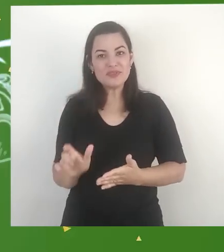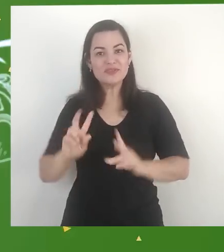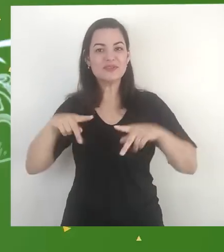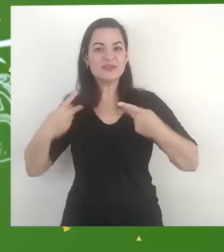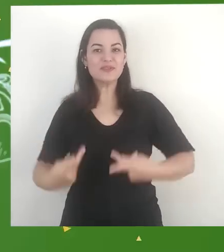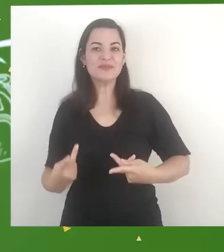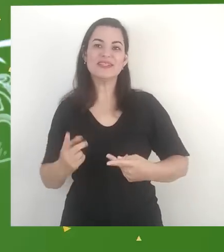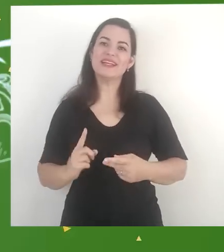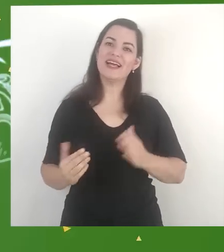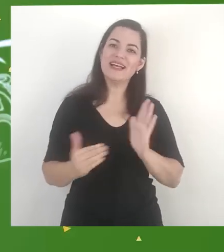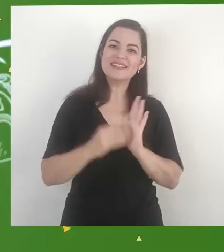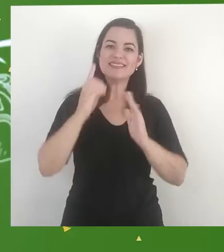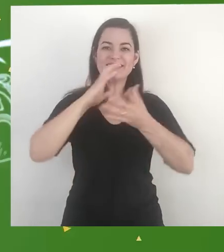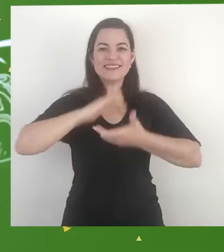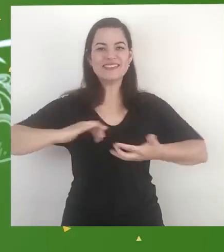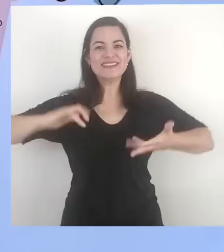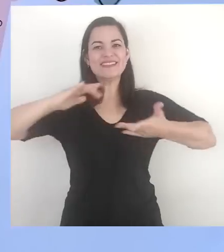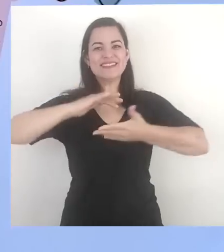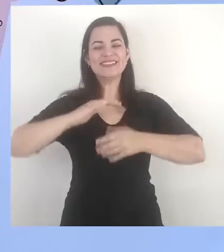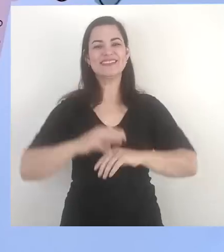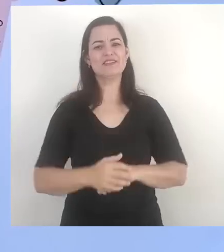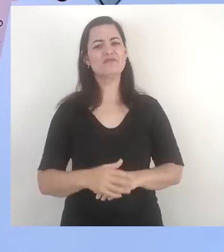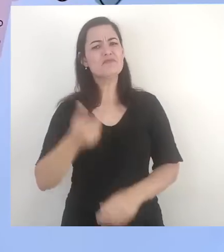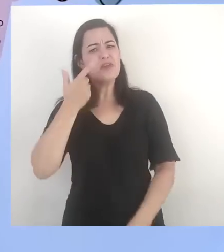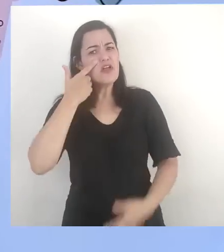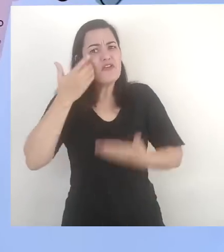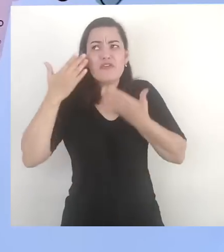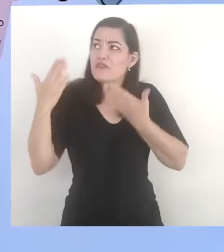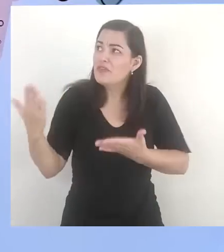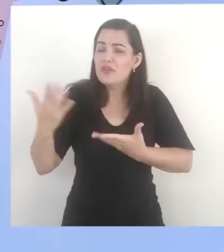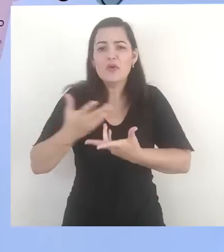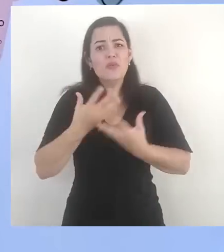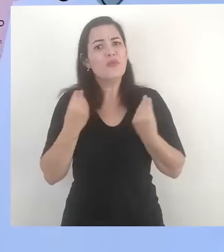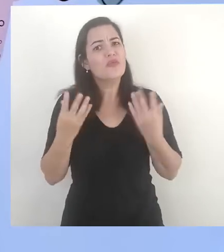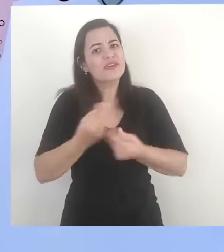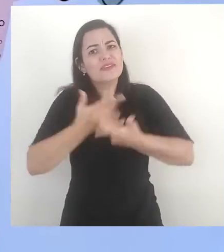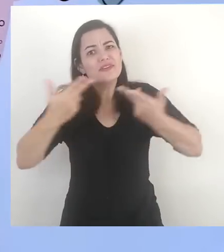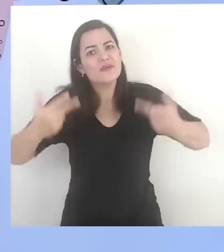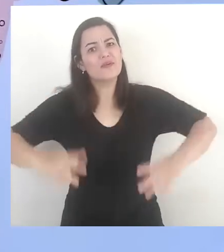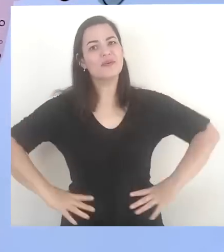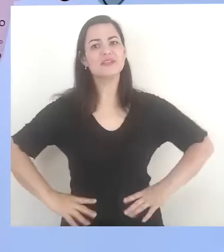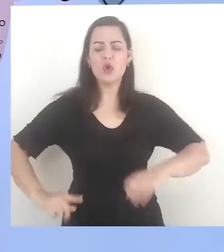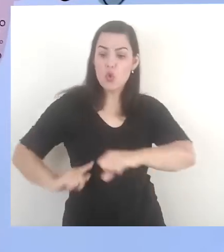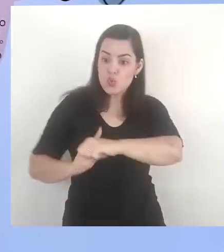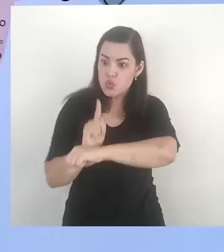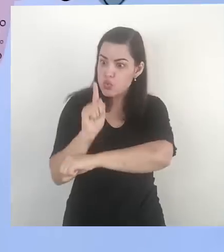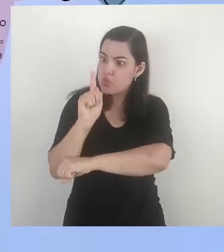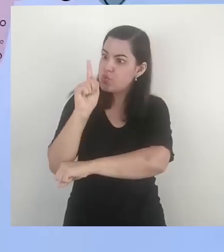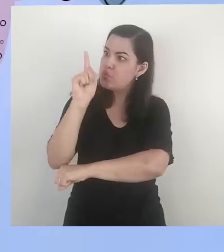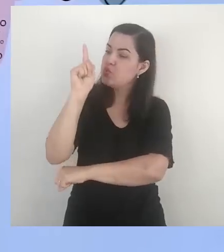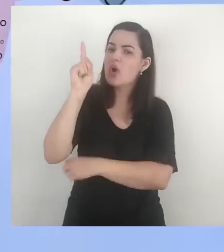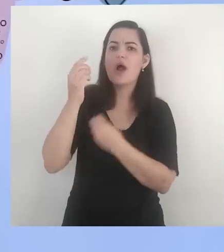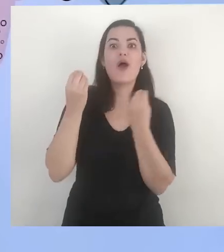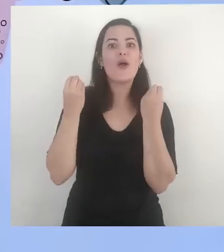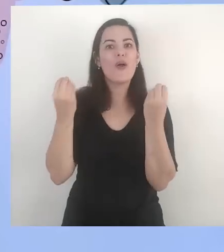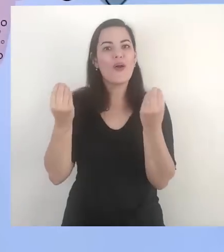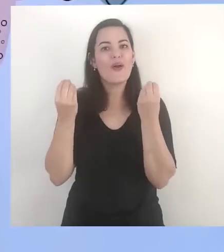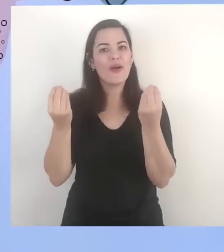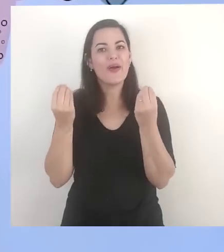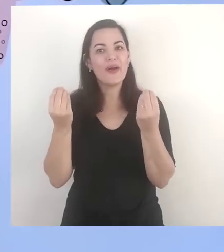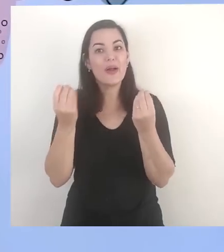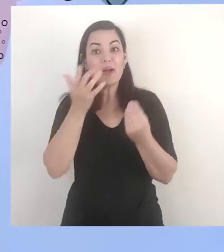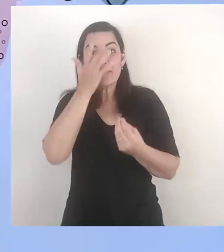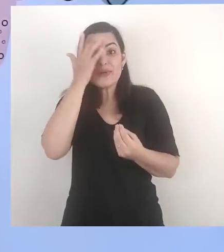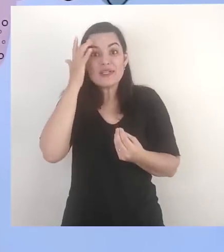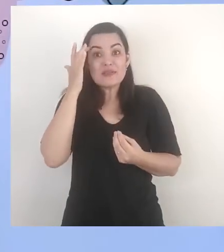espera um pouquinho que a Pro já volta. Viu só quanta coisa? Um foguete! Como é possível, né? As